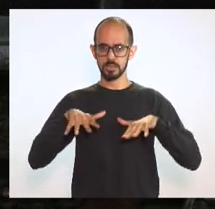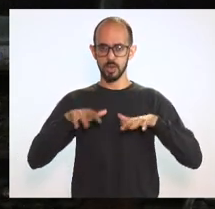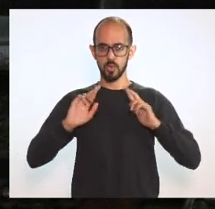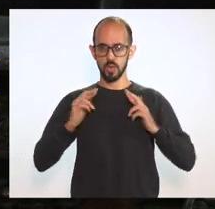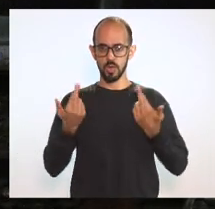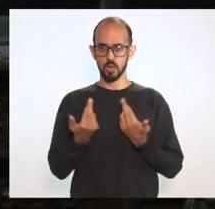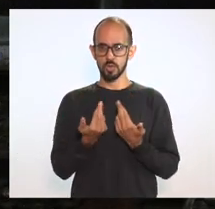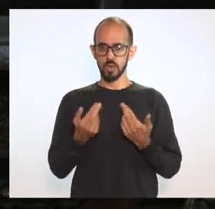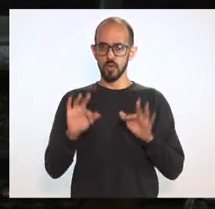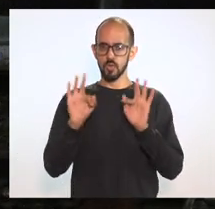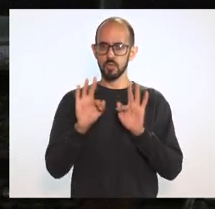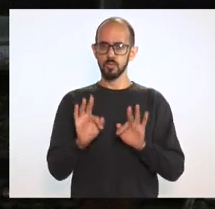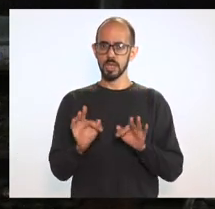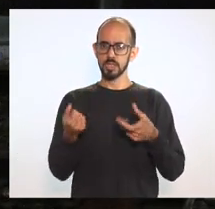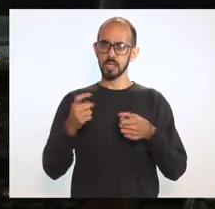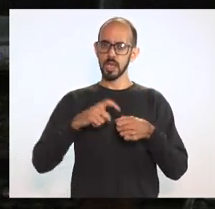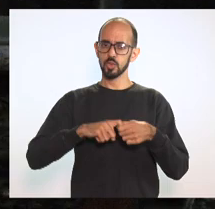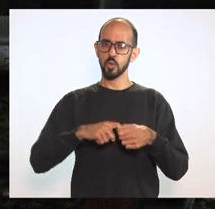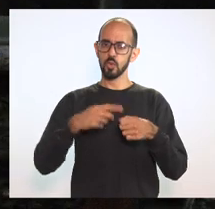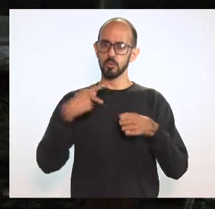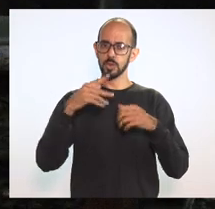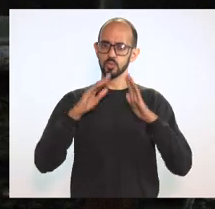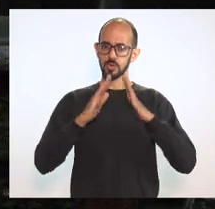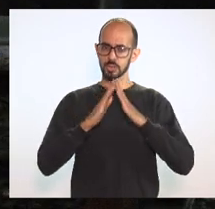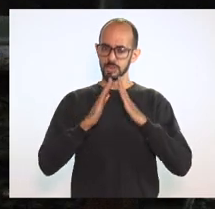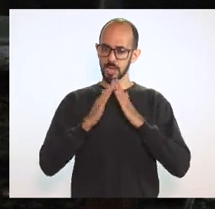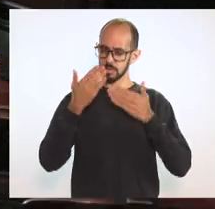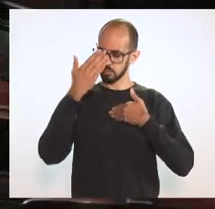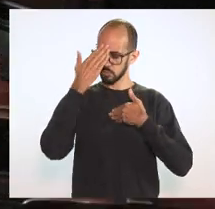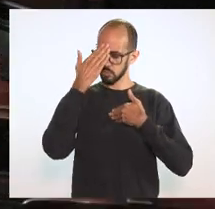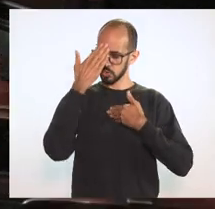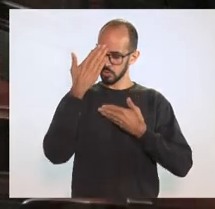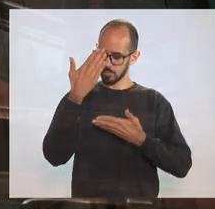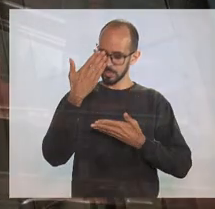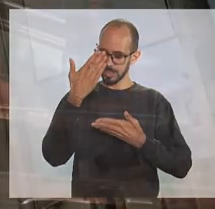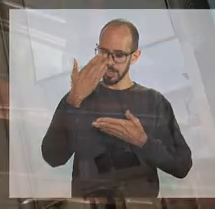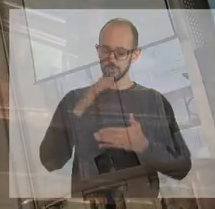todos um feliz retorno para os seus lares. Muito obrigada.